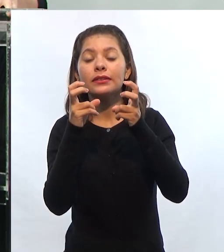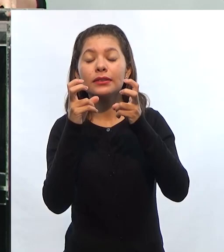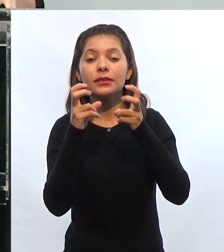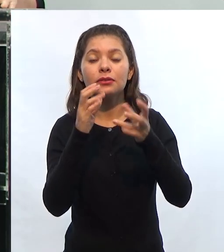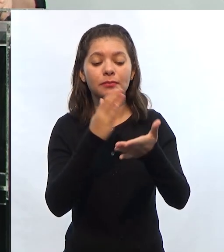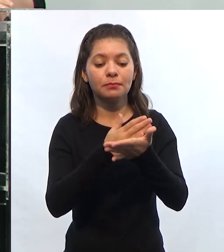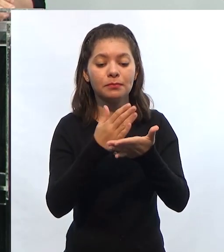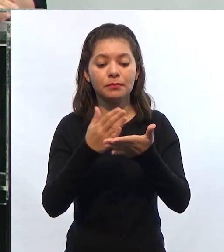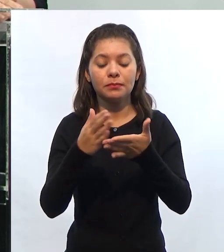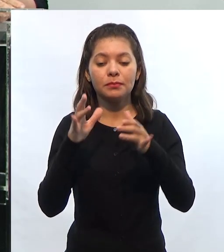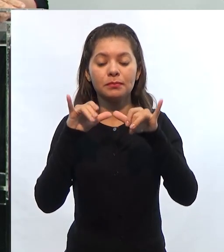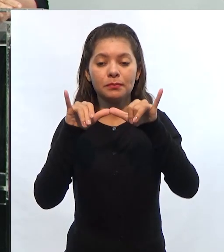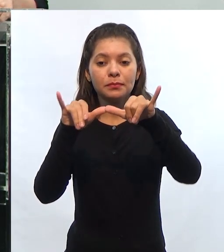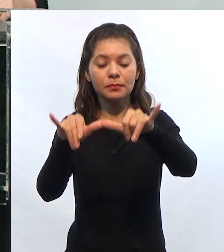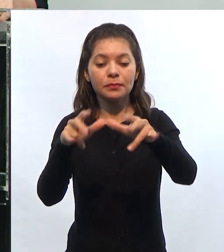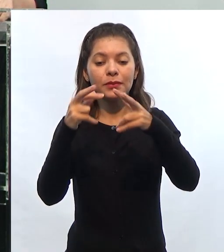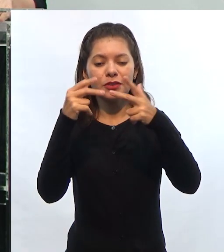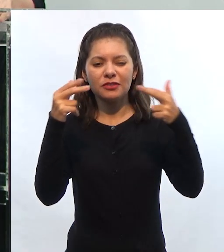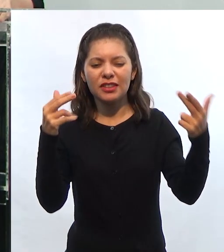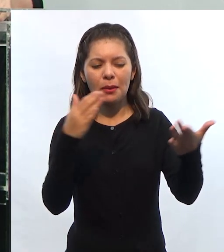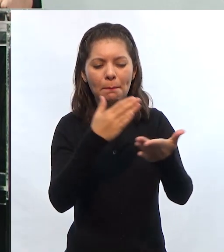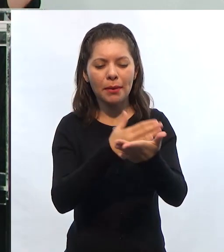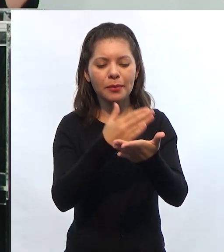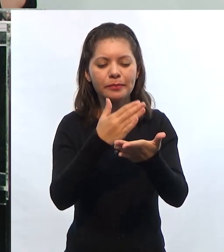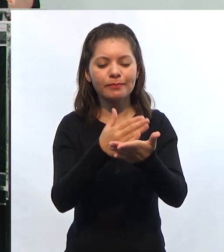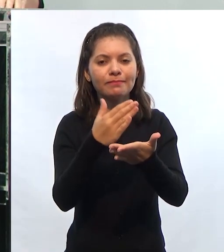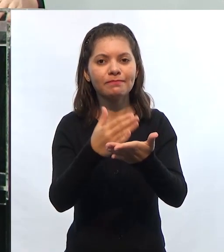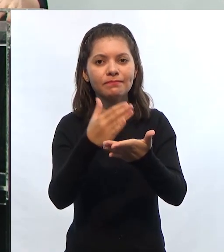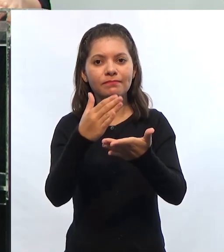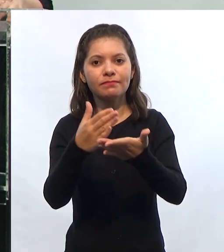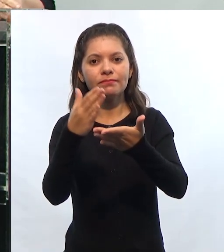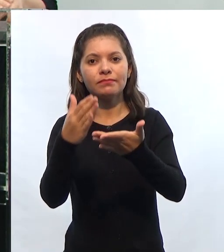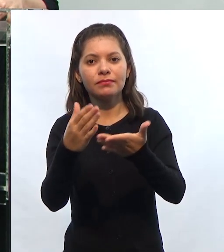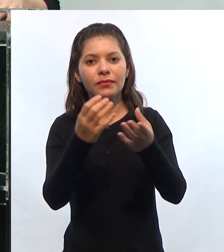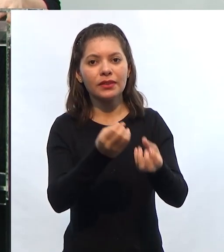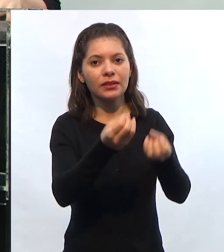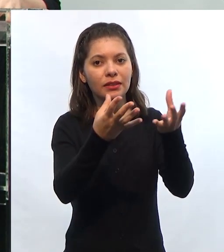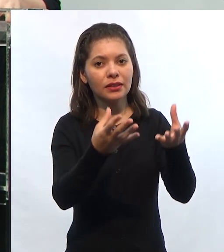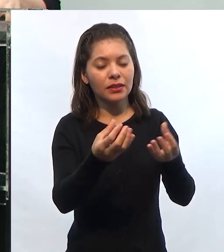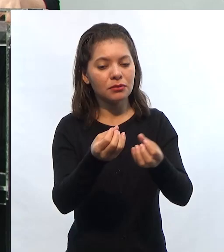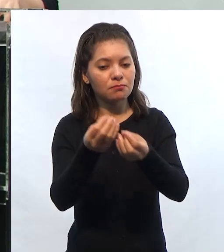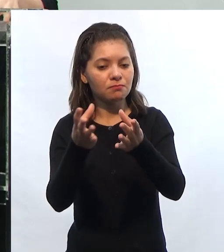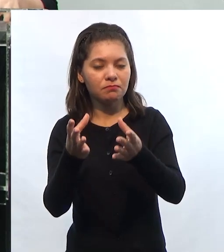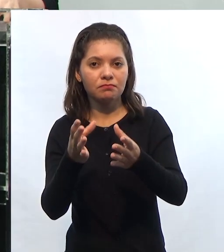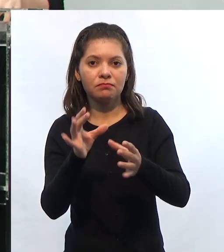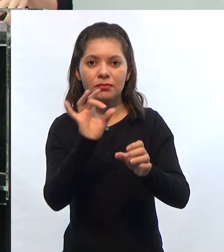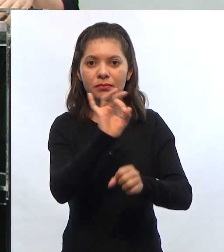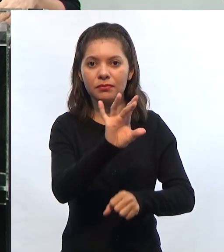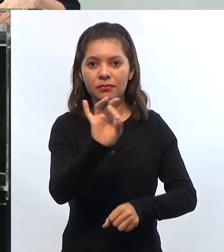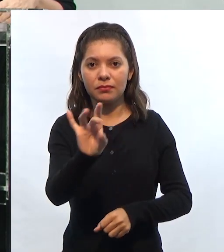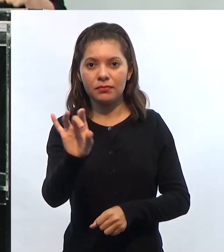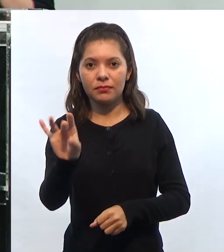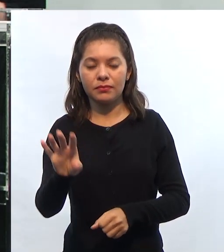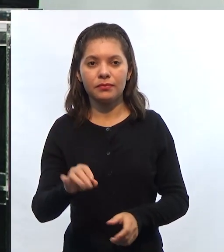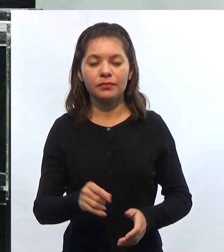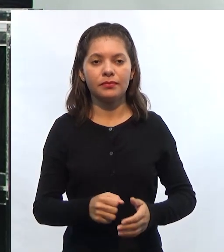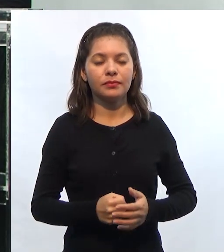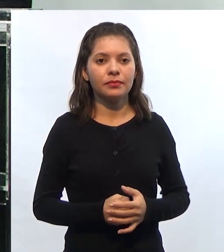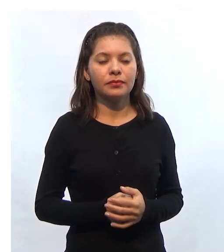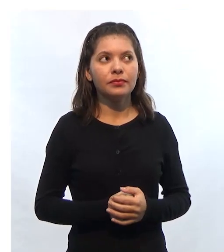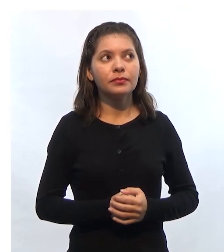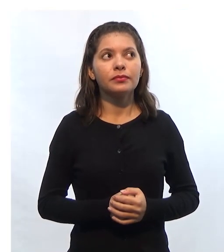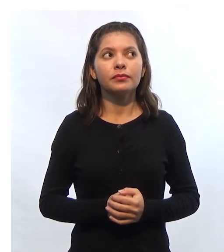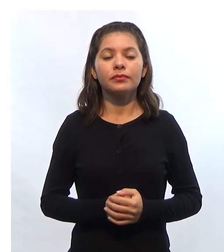dividindo o mercado, né, em diversas fatias e vai atendendo cada um de acordo com a sua necessidade. A gente vive